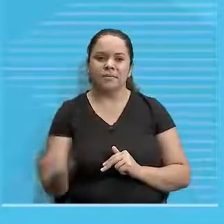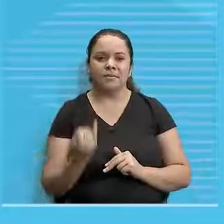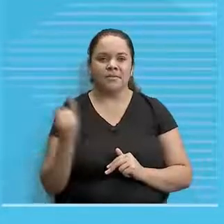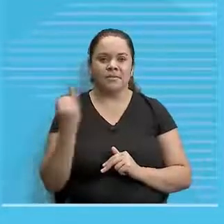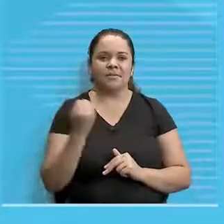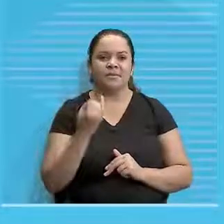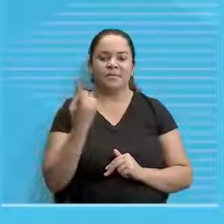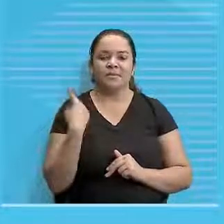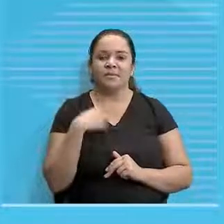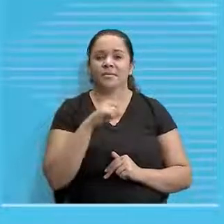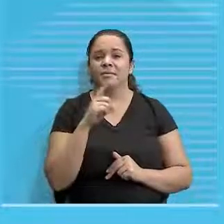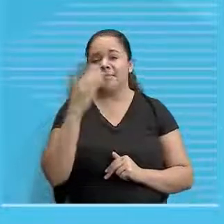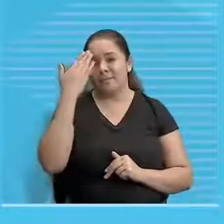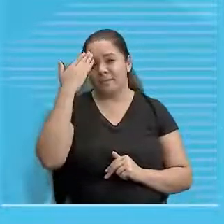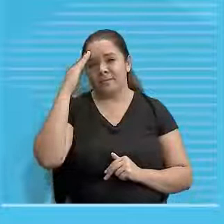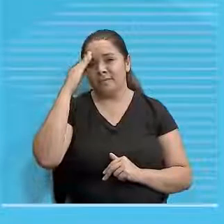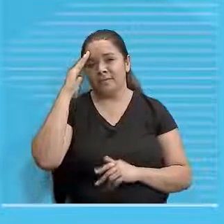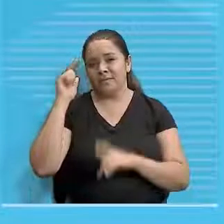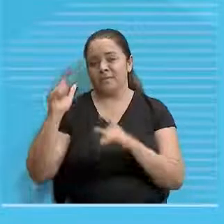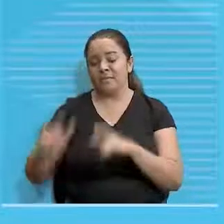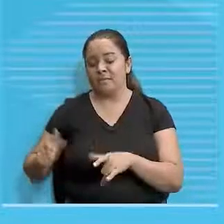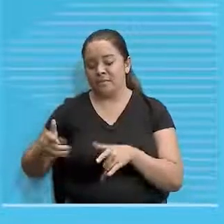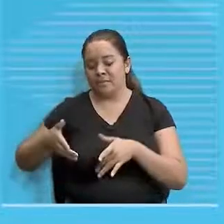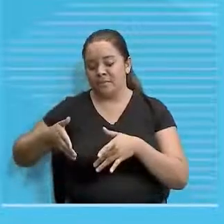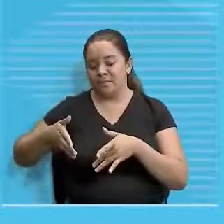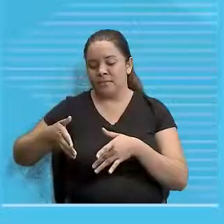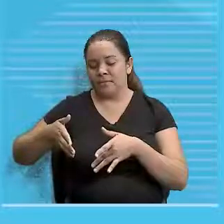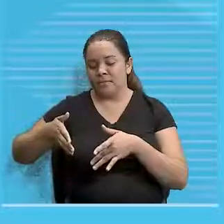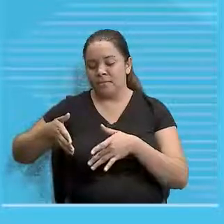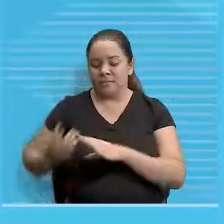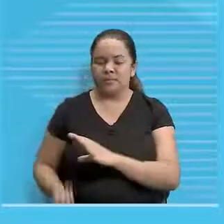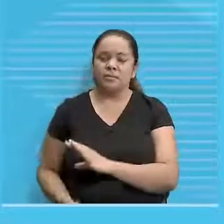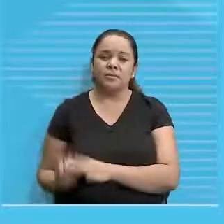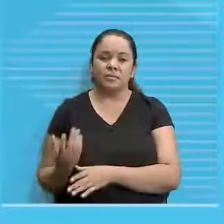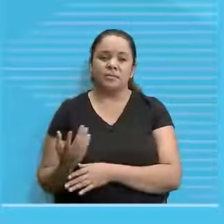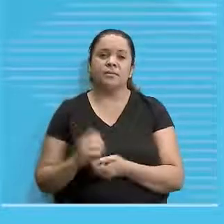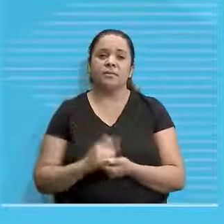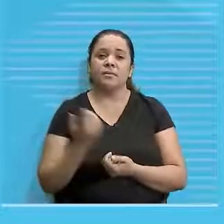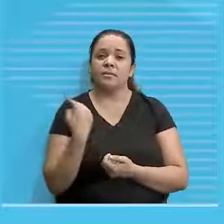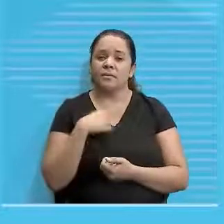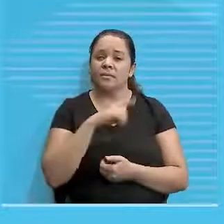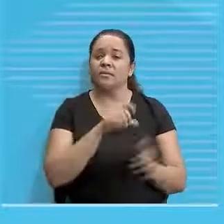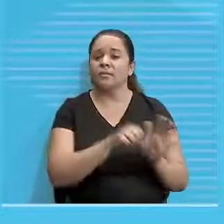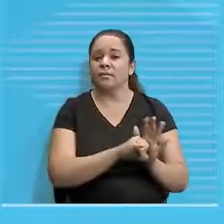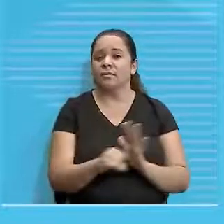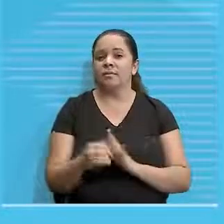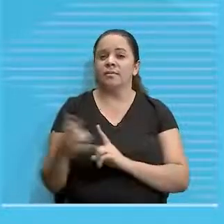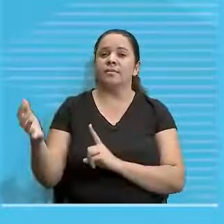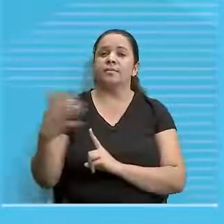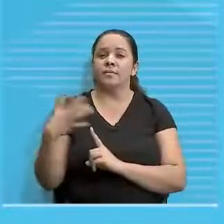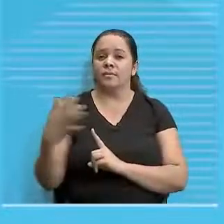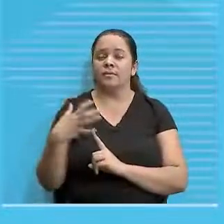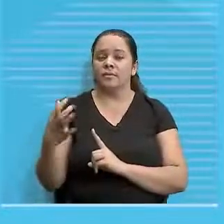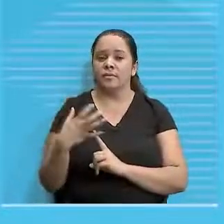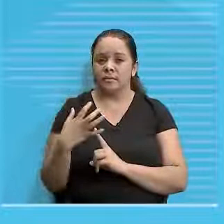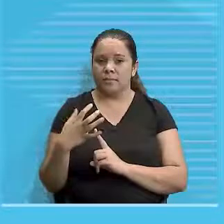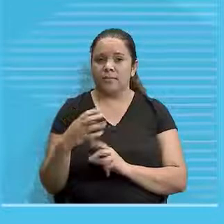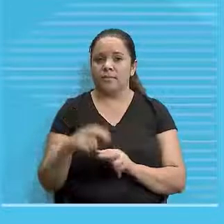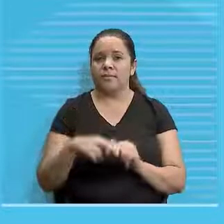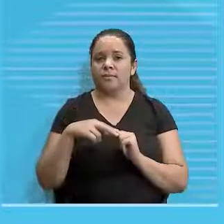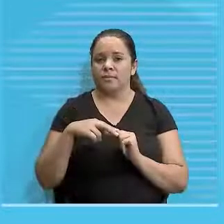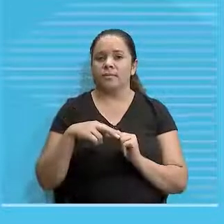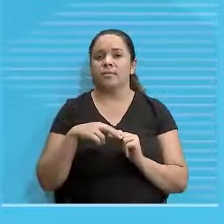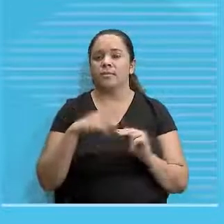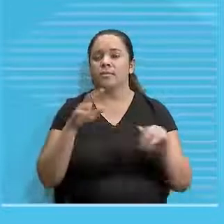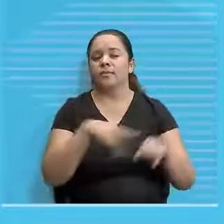gente vem, né? A gente identificar que a nossa identidade, ela também foi marcada pelo país que a gente nasceu,